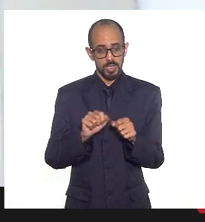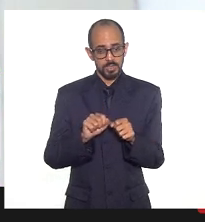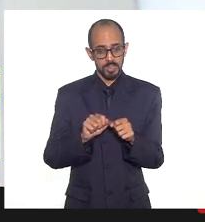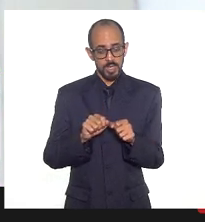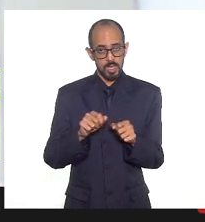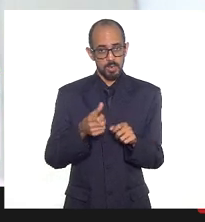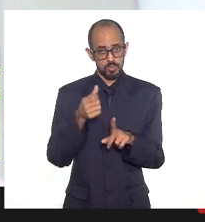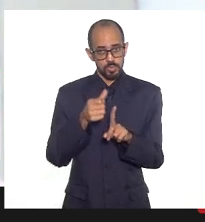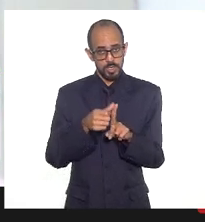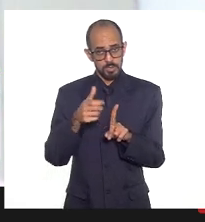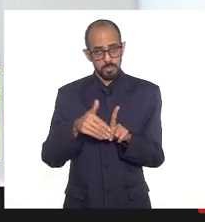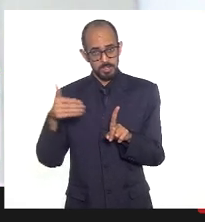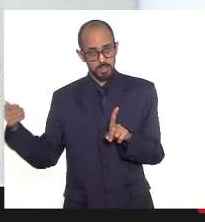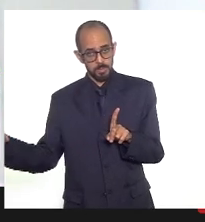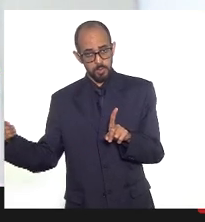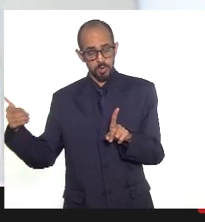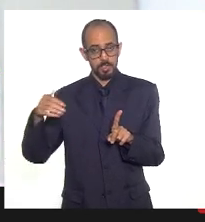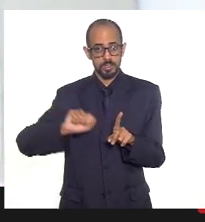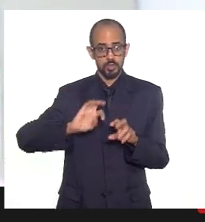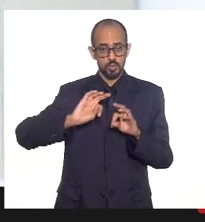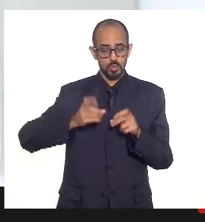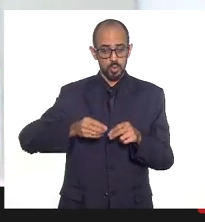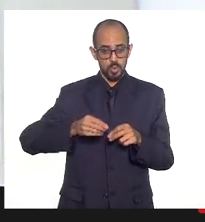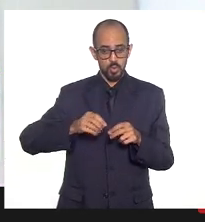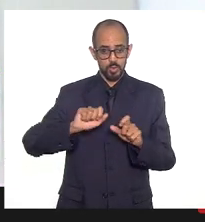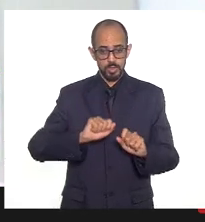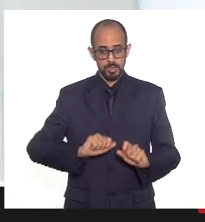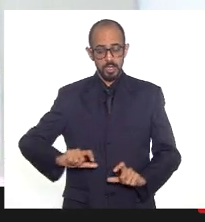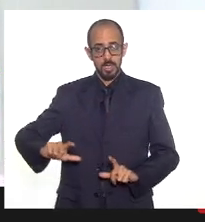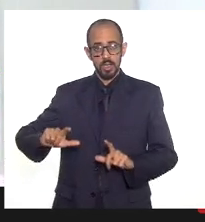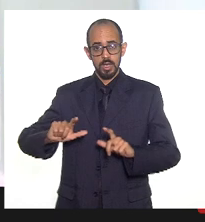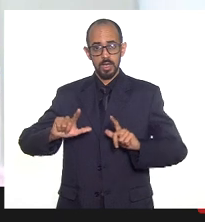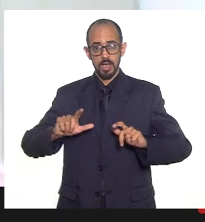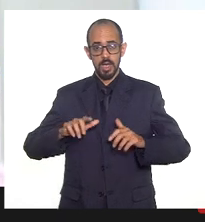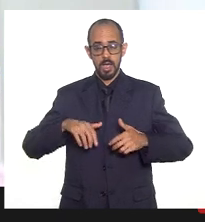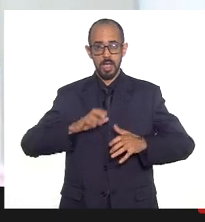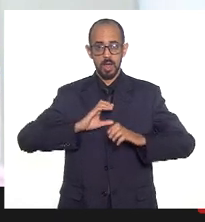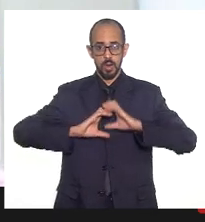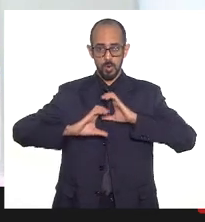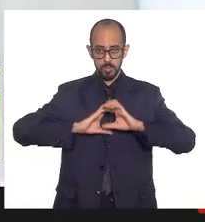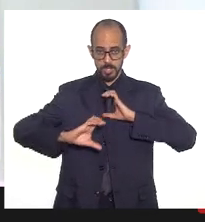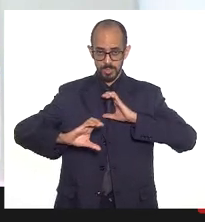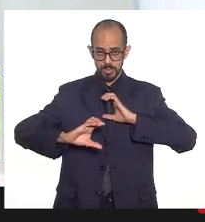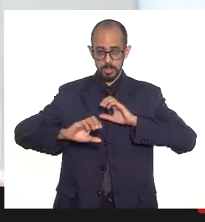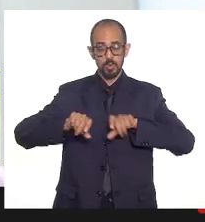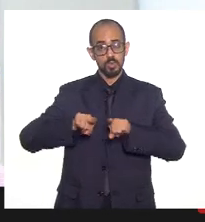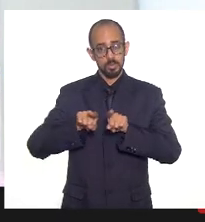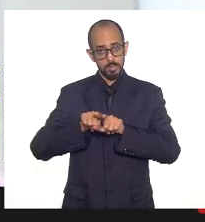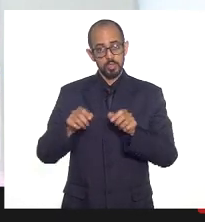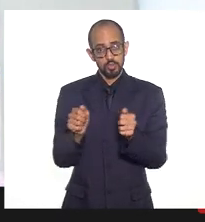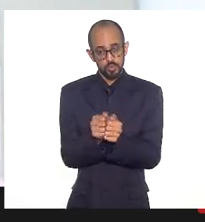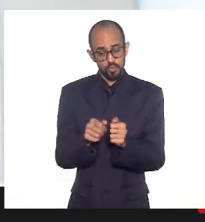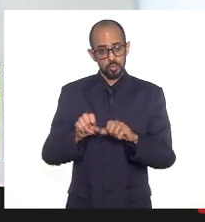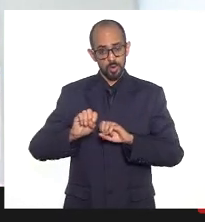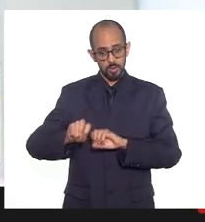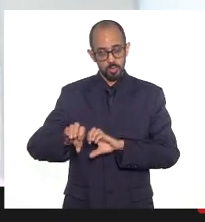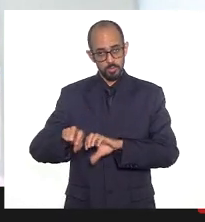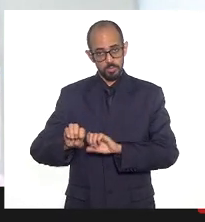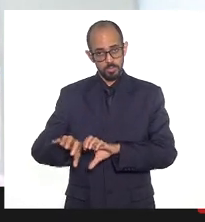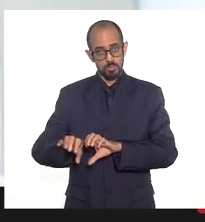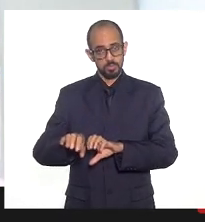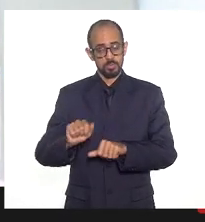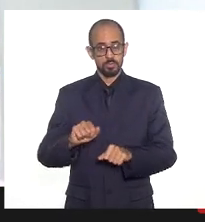período toda essa interface que há entre o debate da democratização da comunicação e a educação, que a gente sabe que é um debate